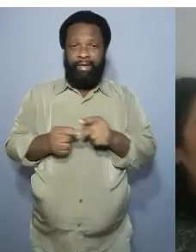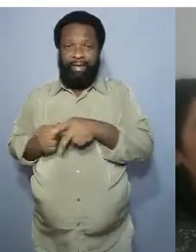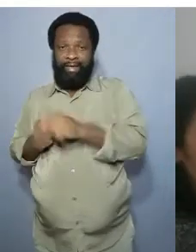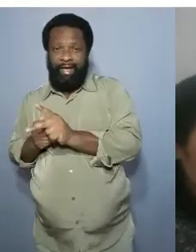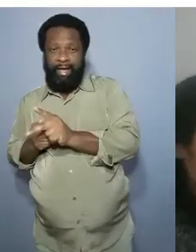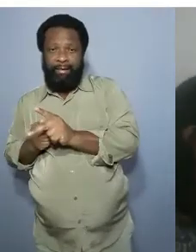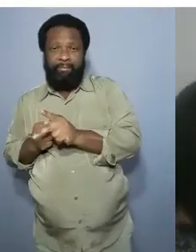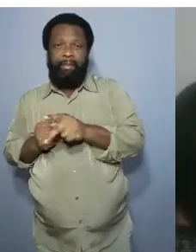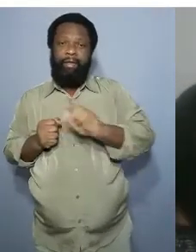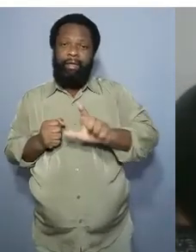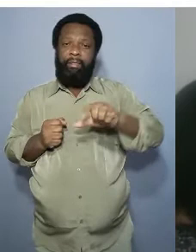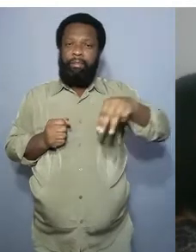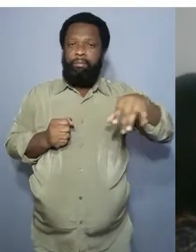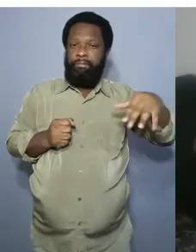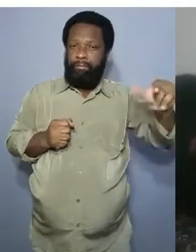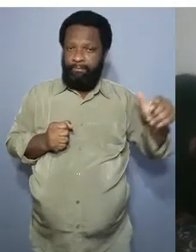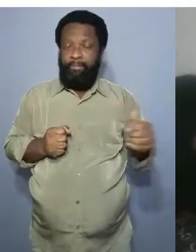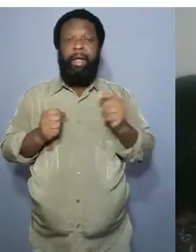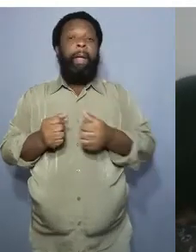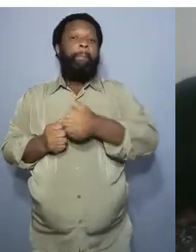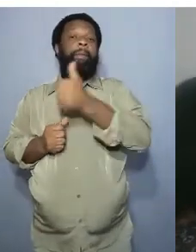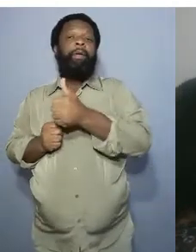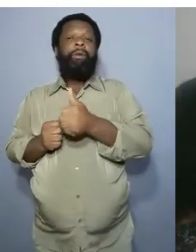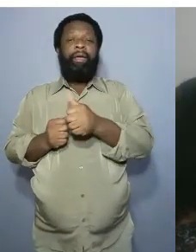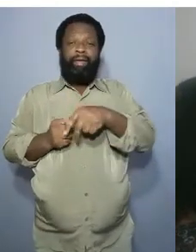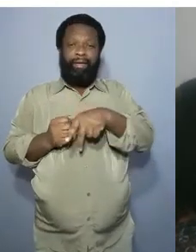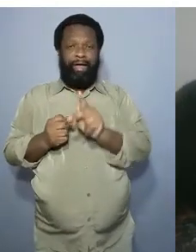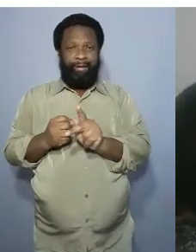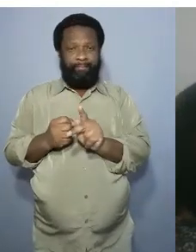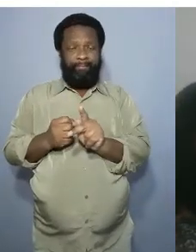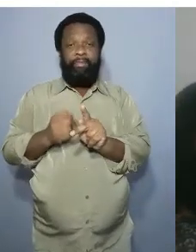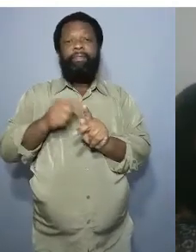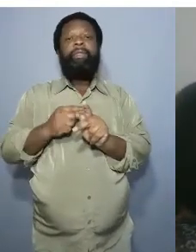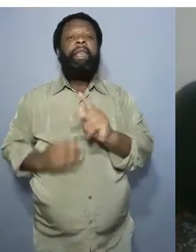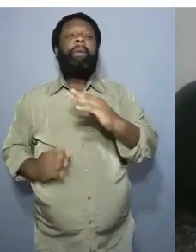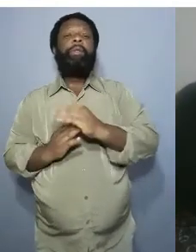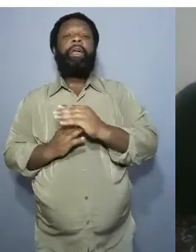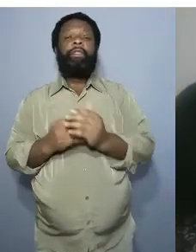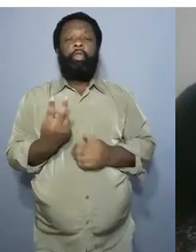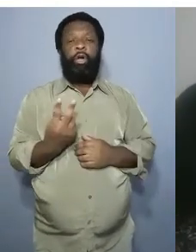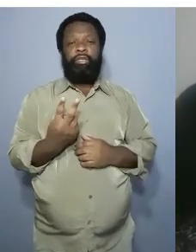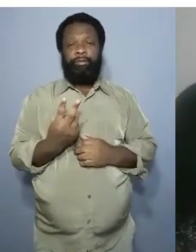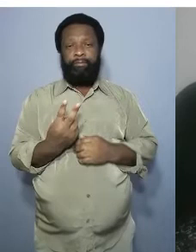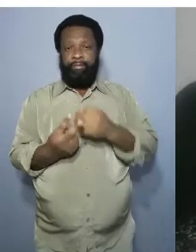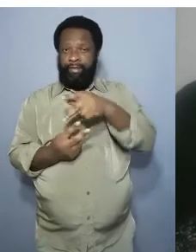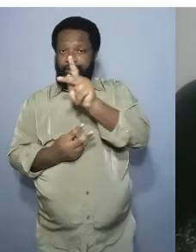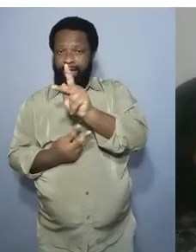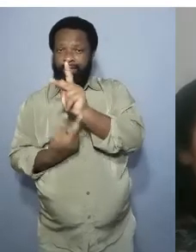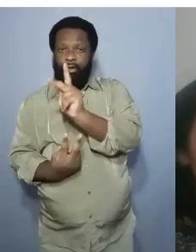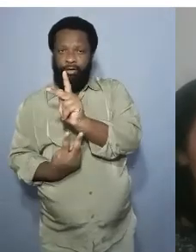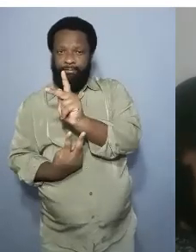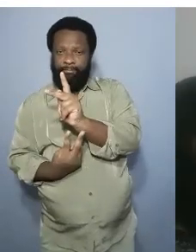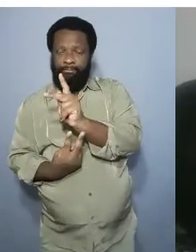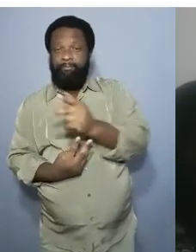de K até Q. Bom, a primeira camada, então, é a K. Ela tem, no máximo, 2 elétrons.